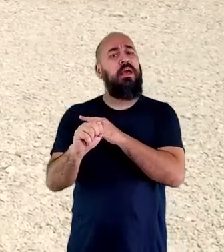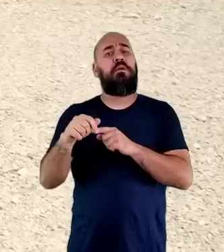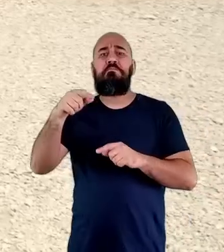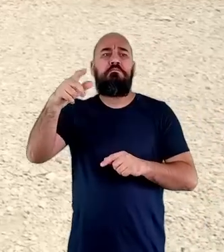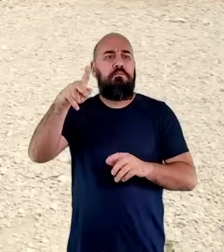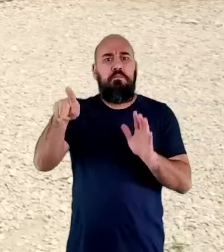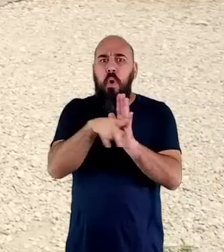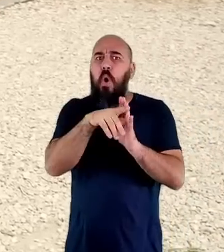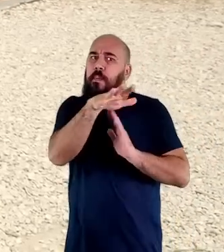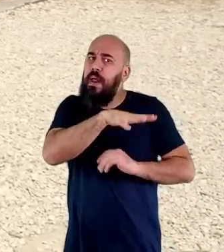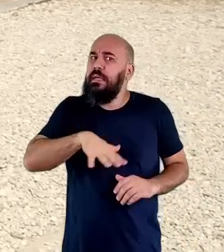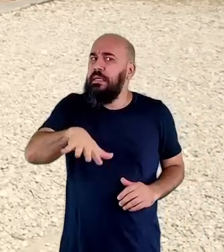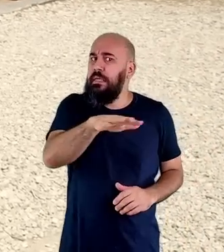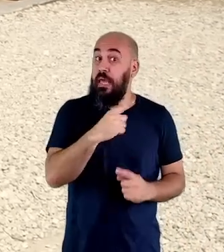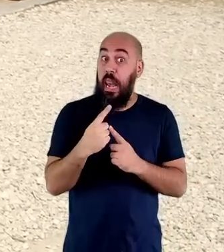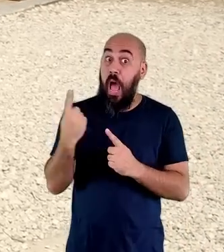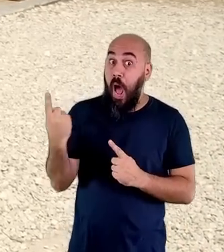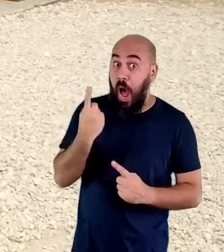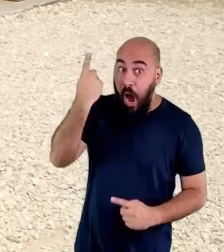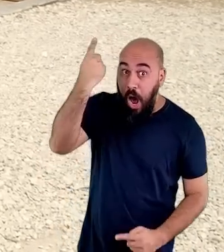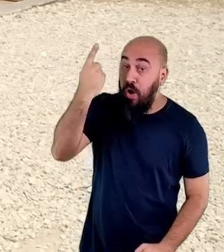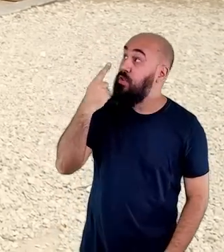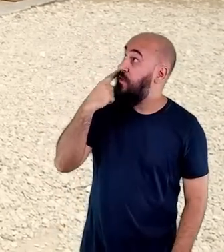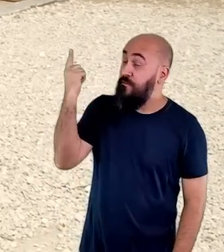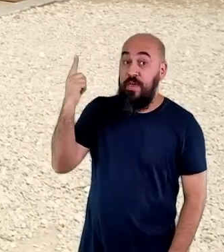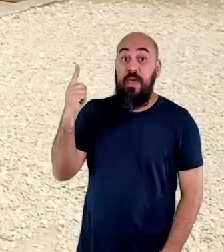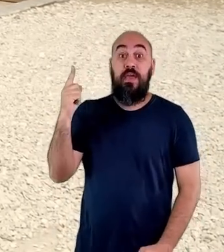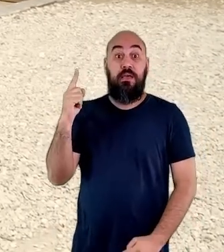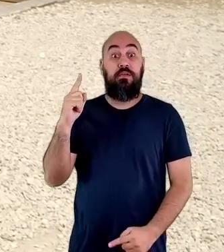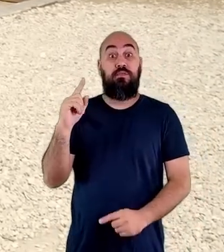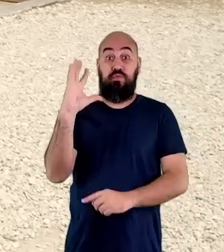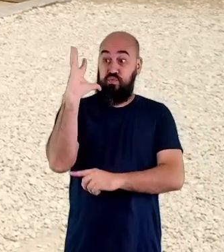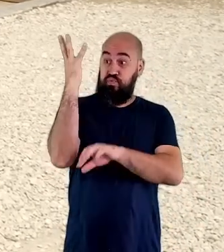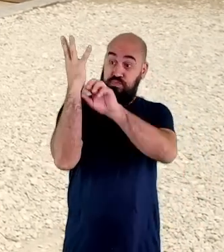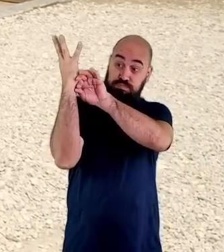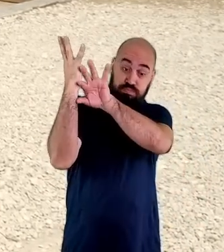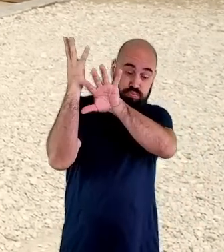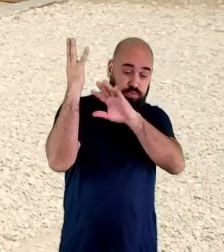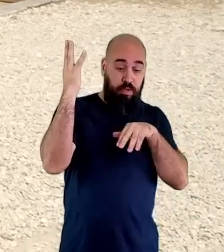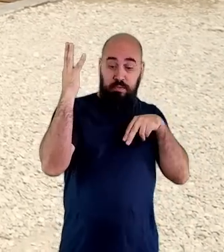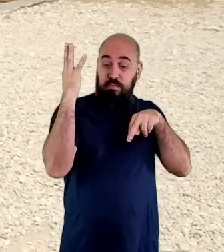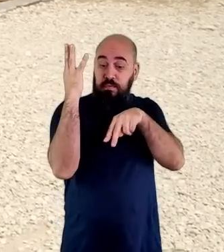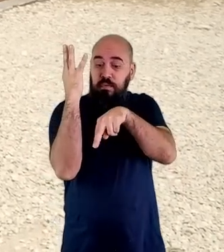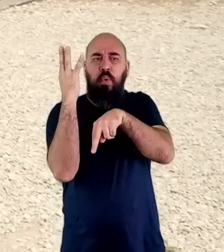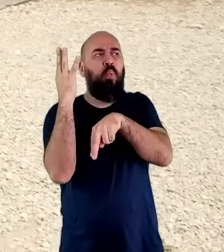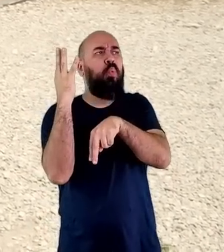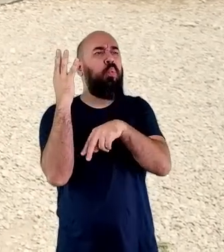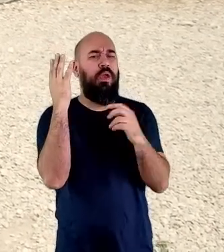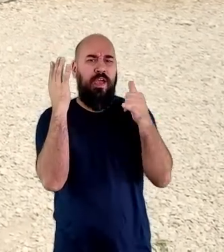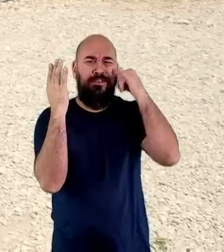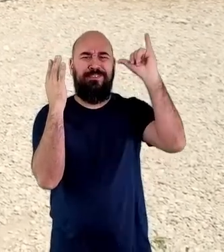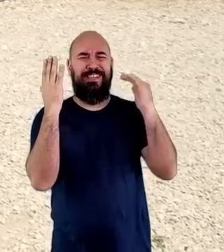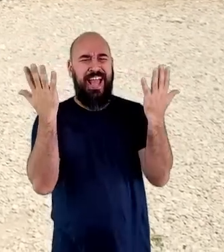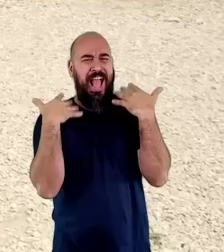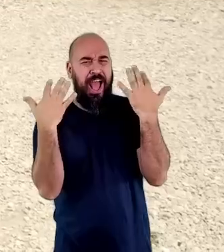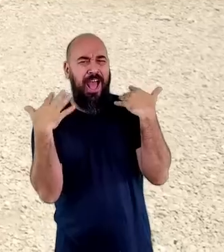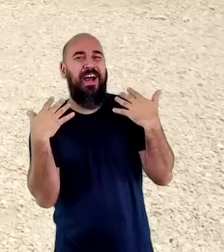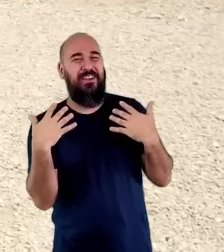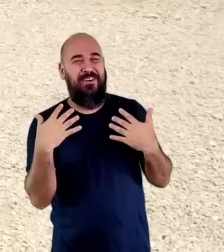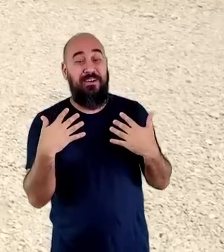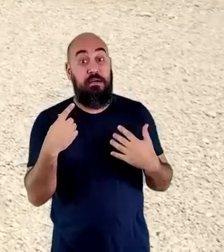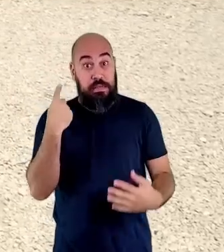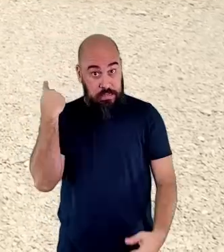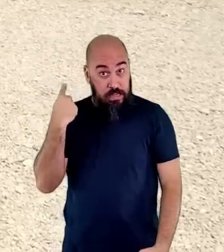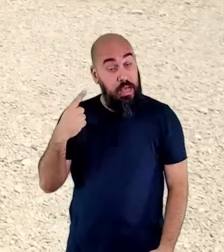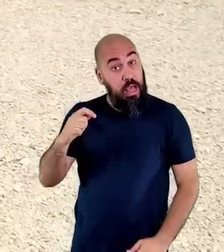região, muito alta. Você vê, ela dá uma boa sombra na época do verão. E Abraão plantou uma árvore dessa aqui. Você quer ver na Bíblia?